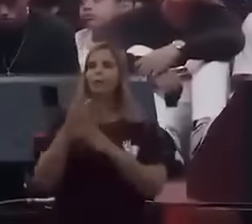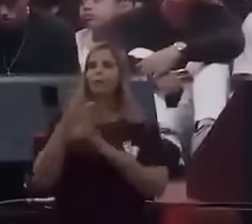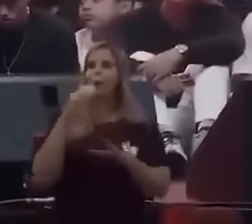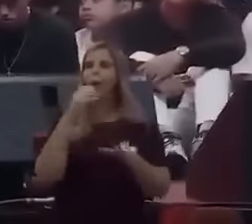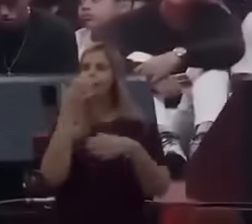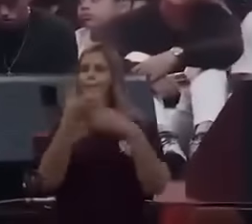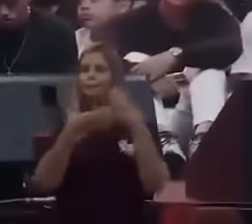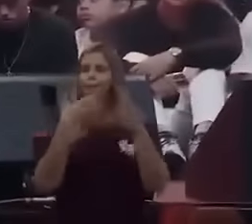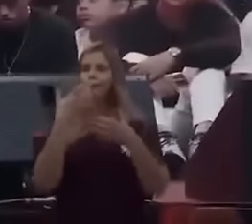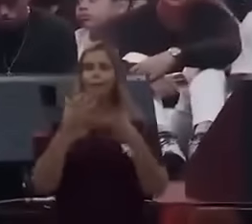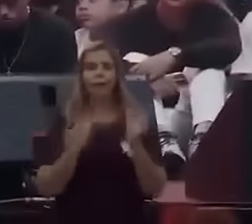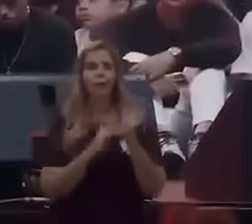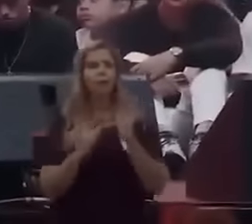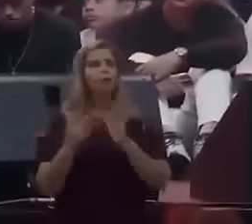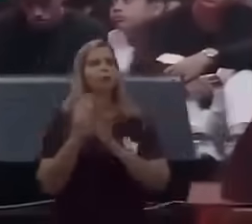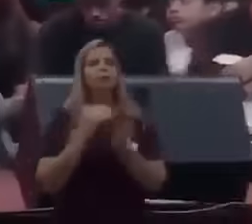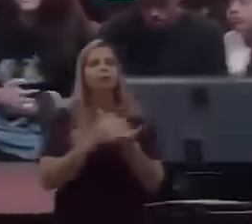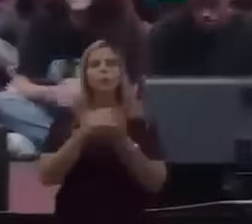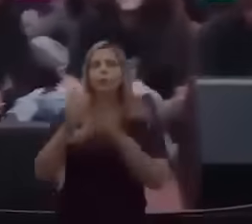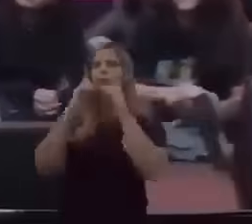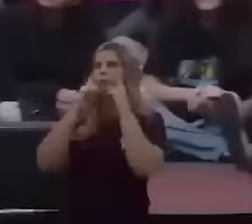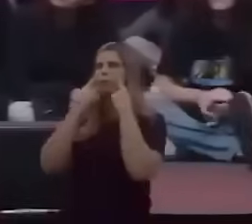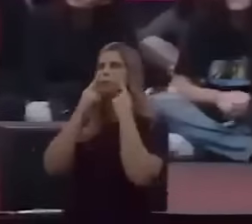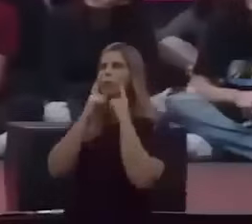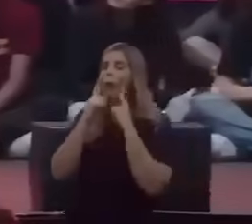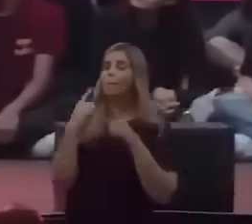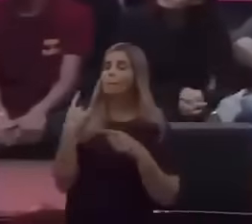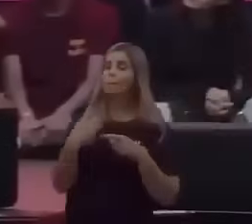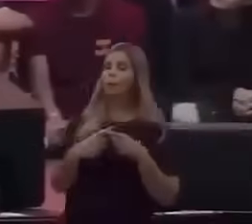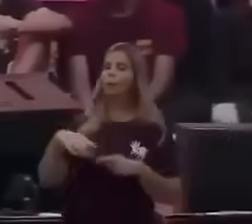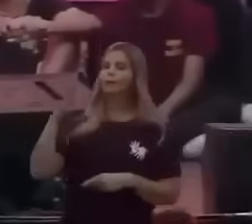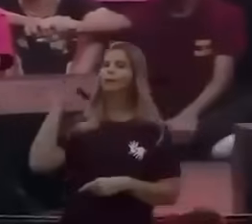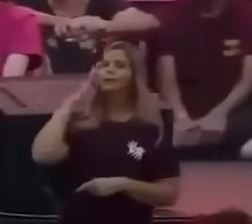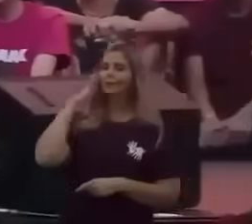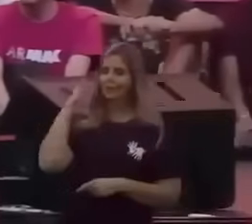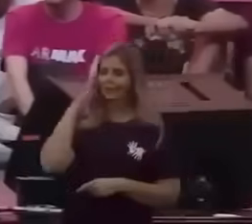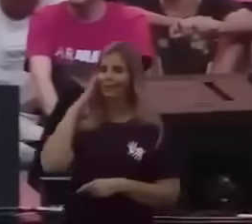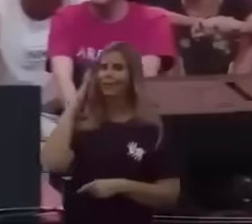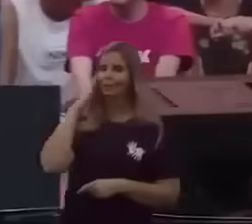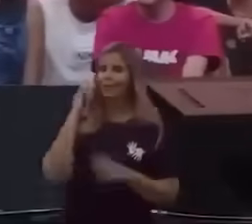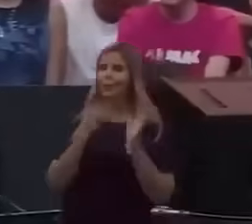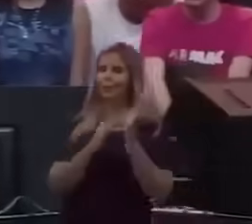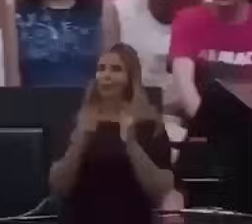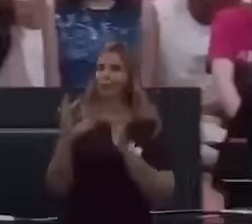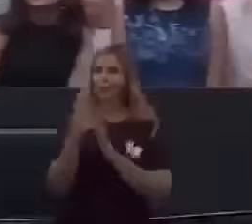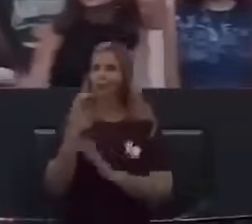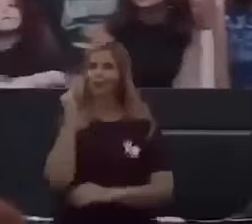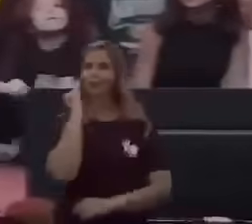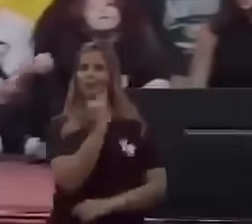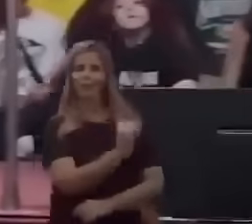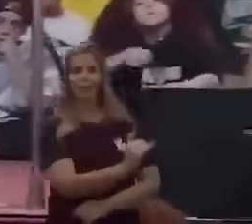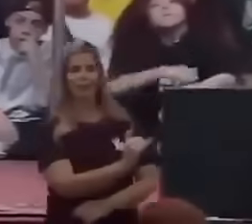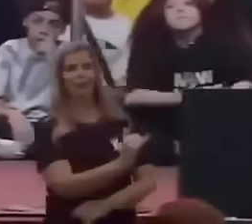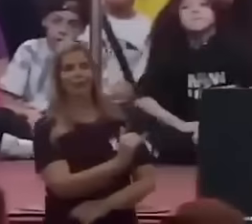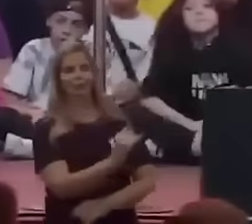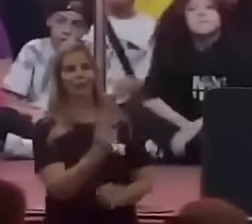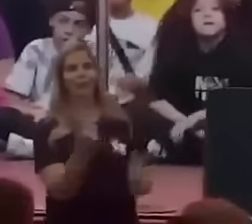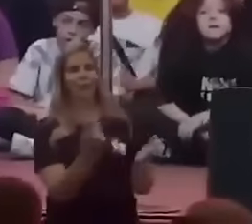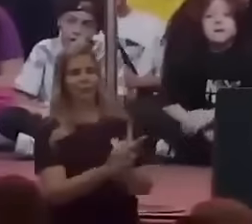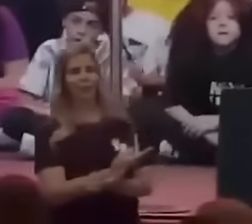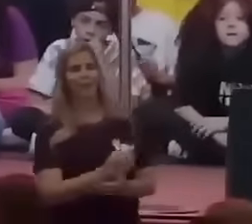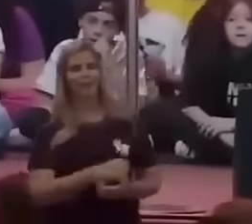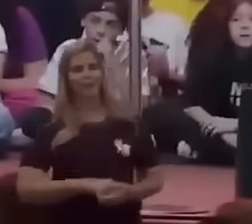si, desatou a chorar, e saiu dali chorando amargamente, chutando as pedras no meio daqueles olivais.